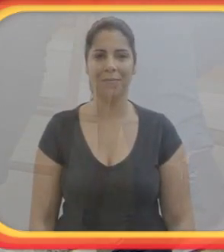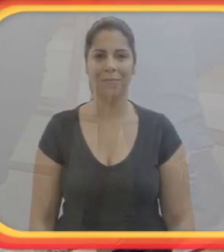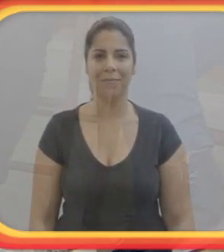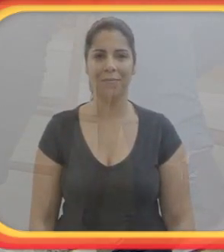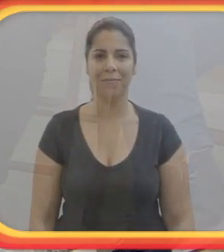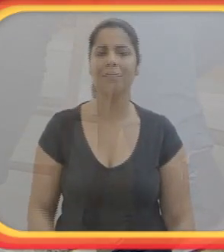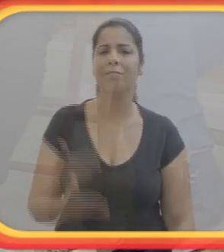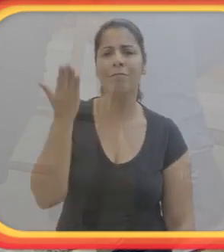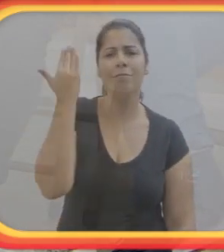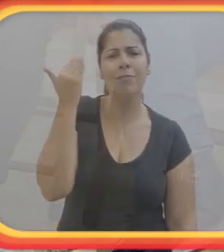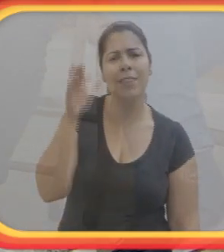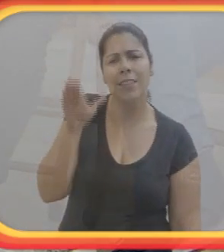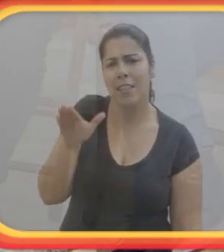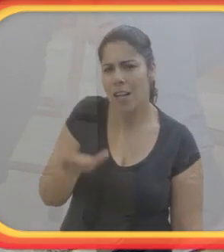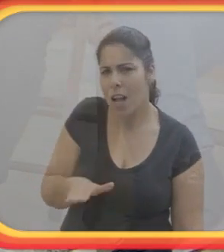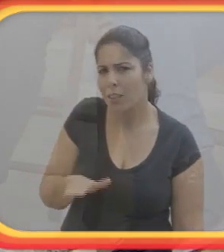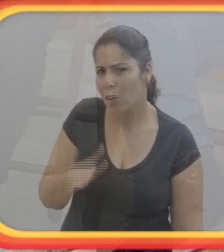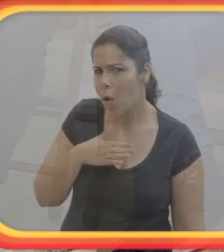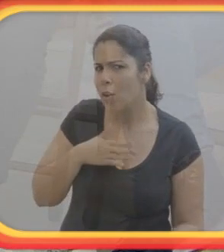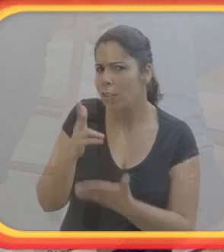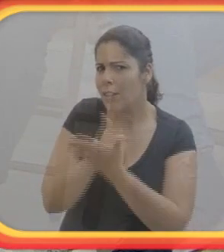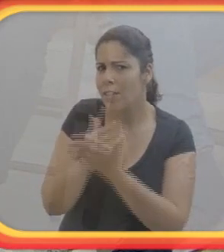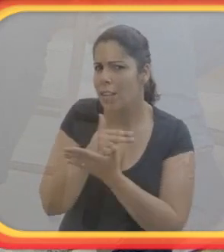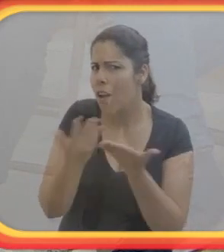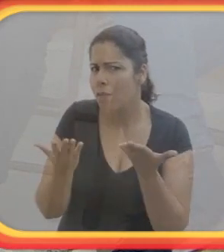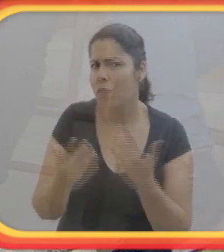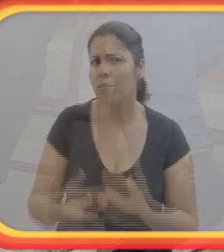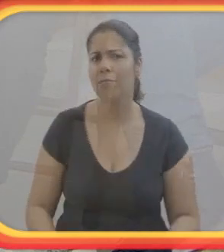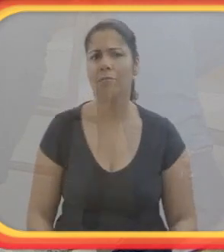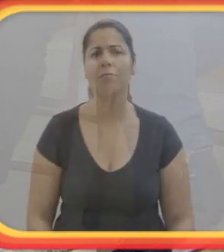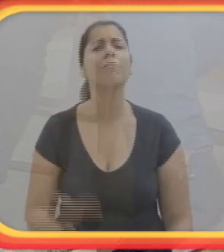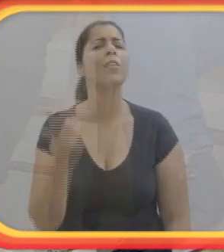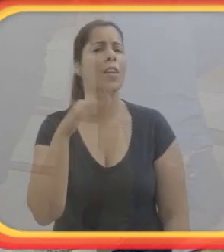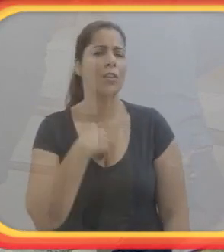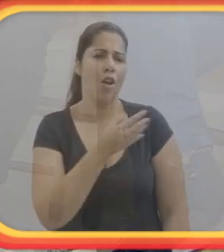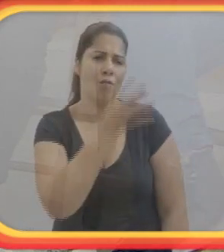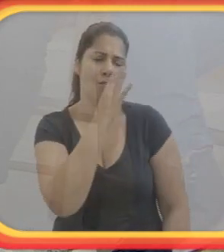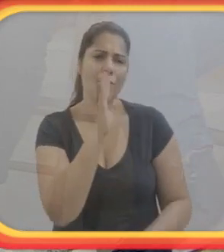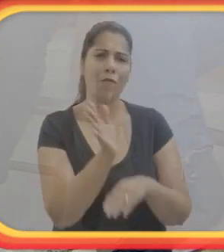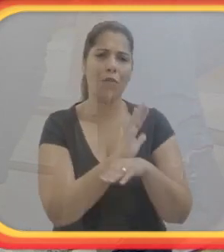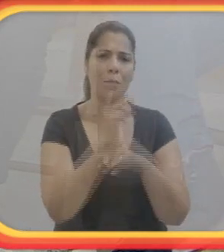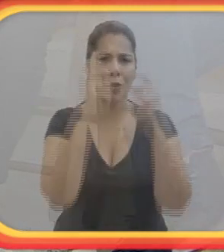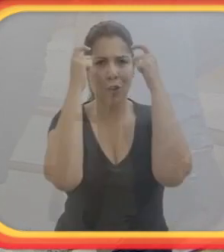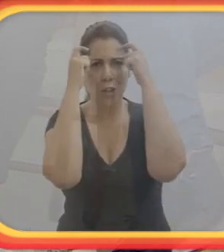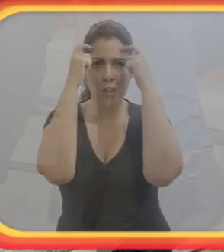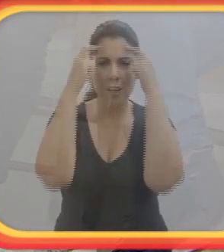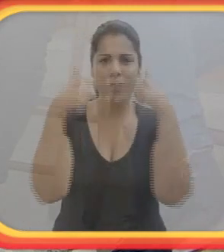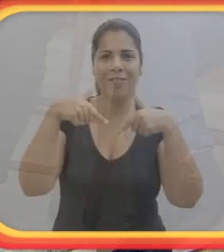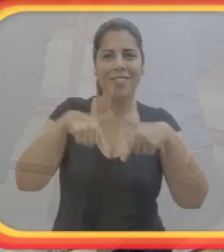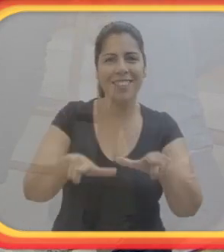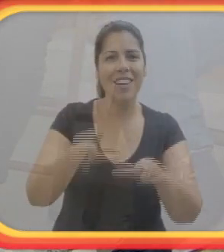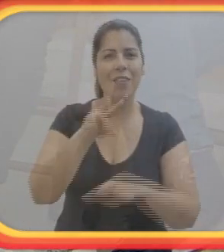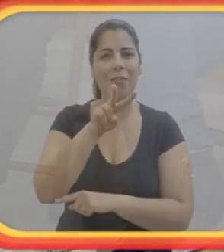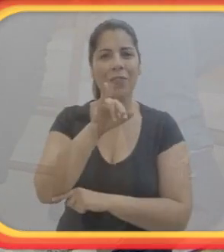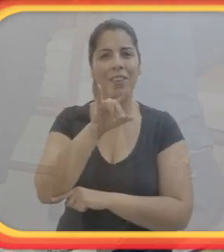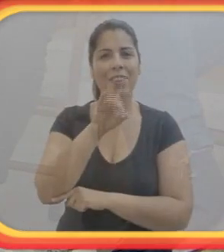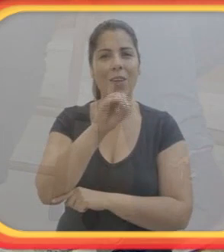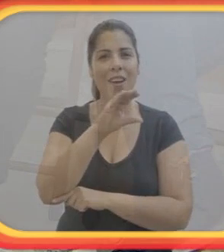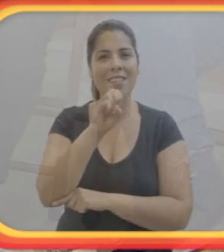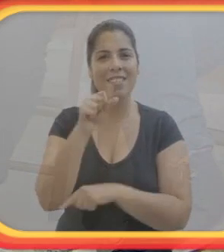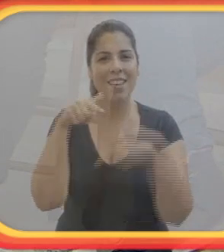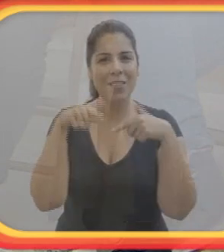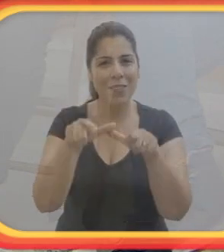gostava muito de desenhar, na minha época. Desde criança? Desde criança, eu assistia os filmes da